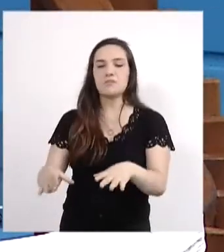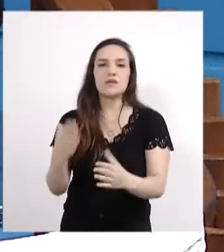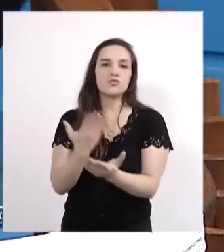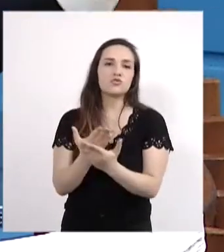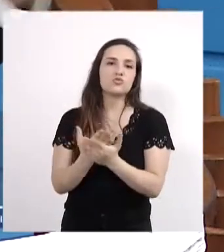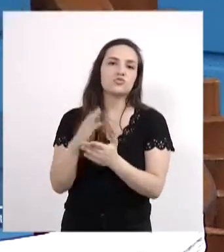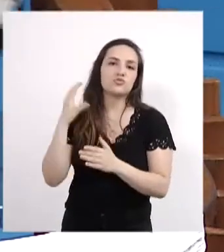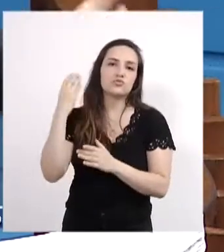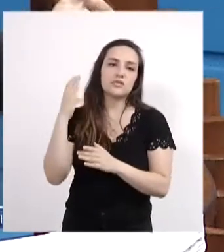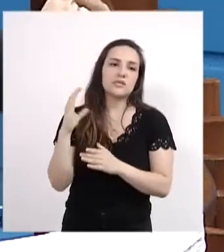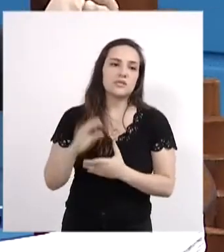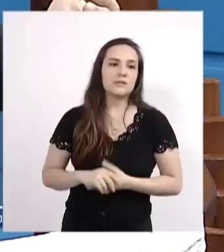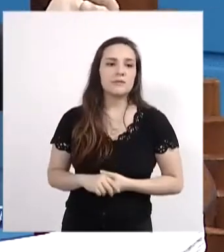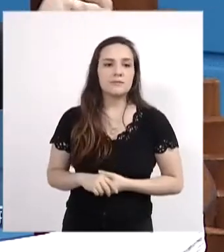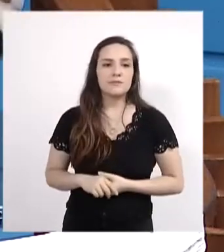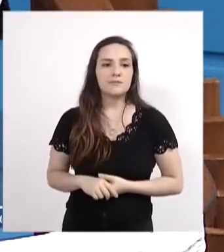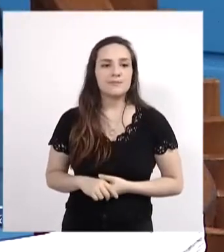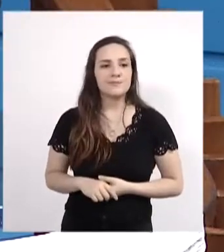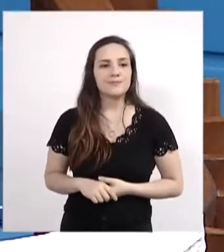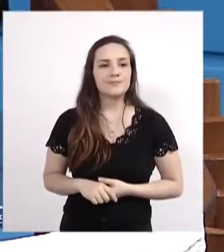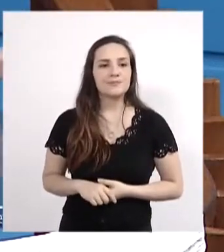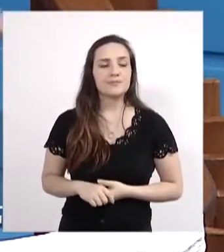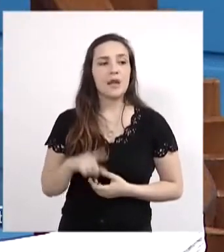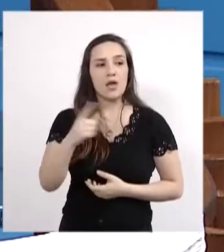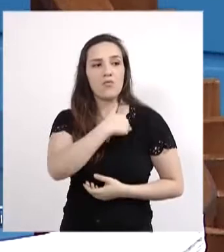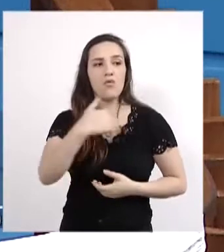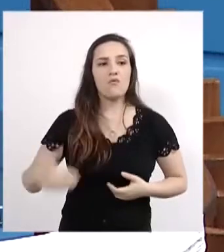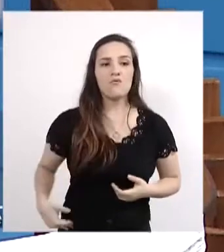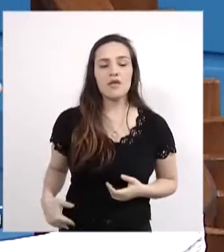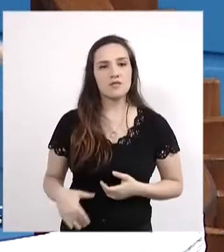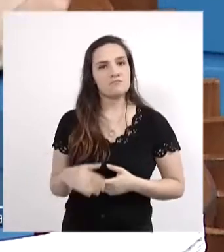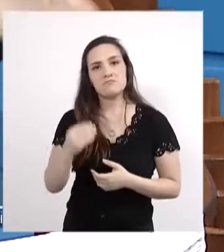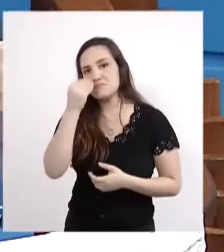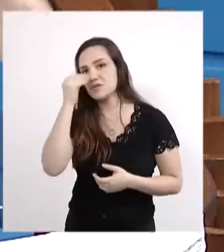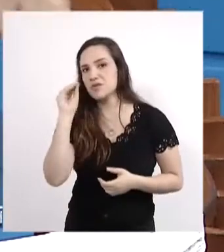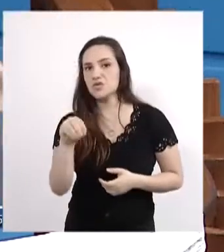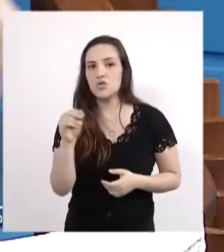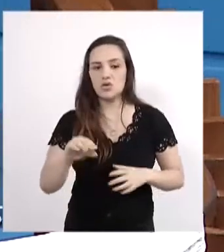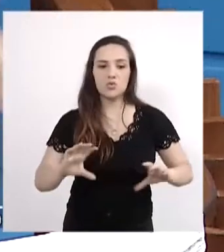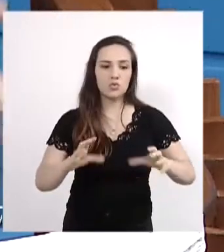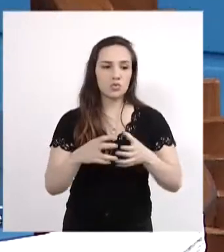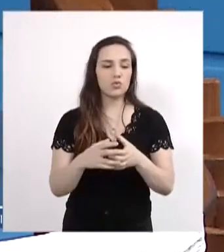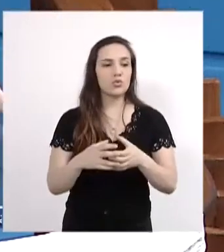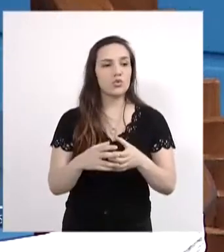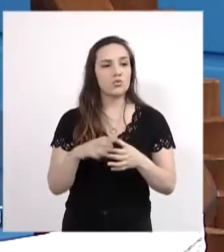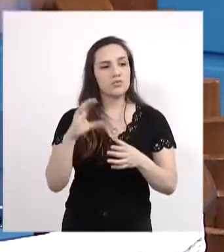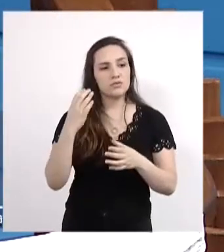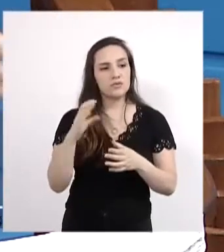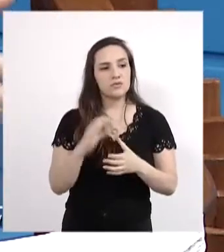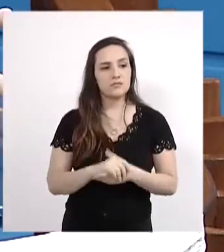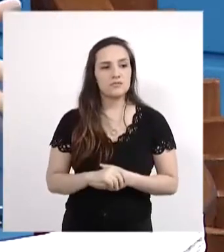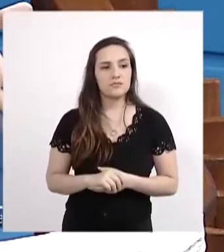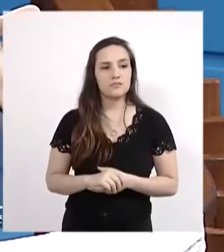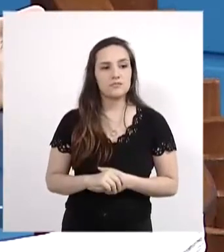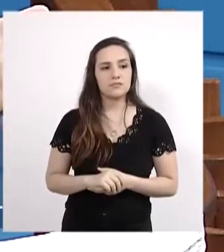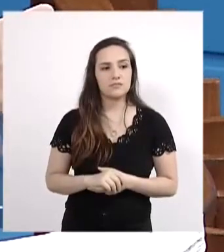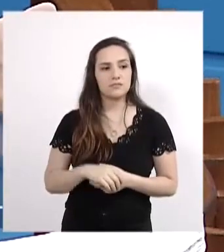governo que não leva em conta aquilo que a comunidade científica fala. Esse zoneamento aqui foi feito pela